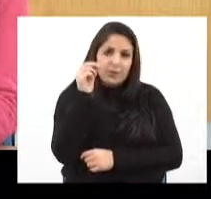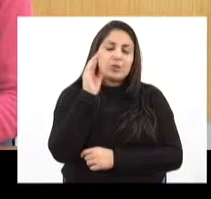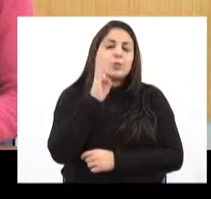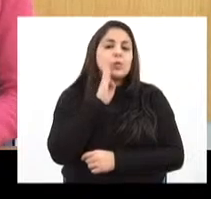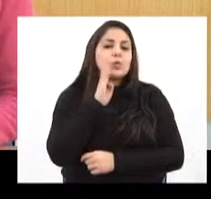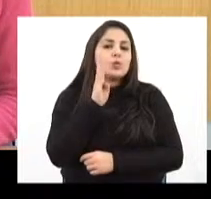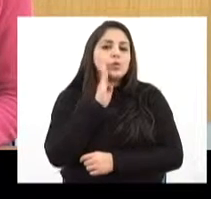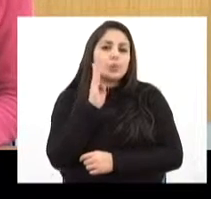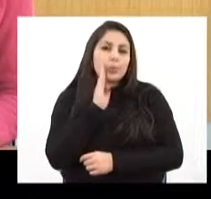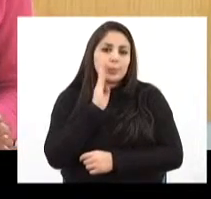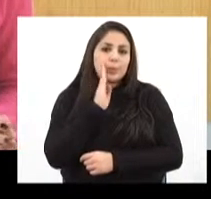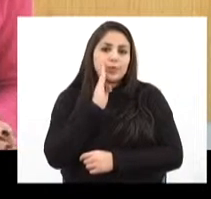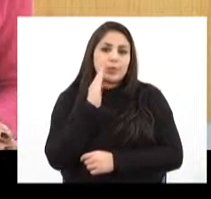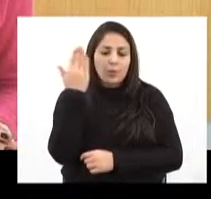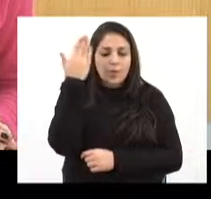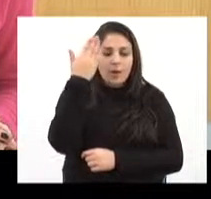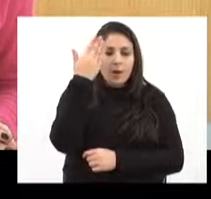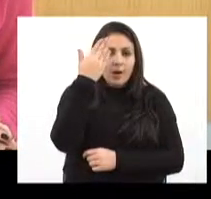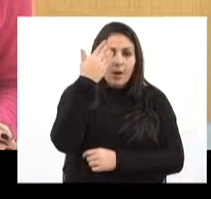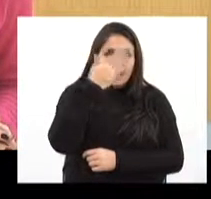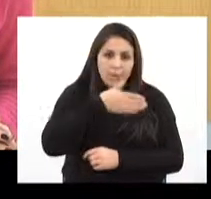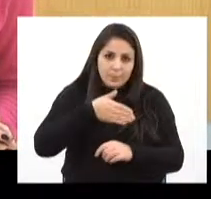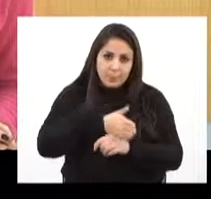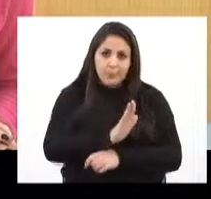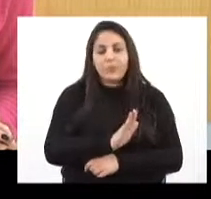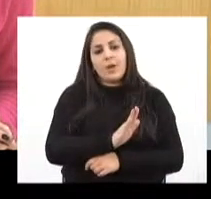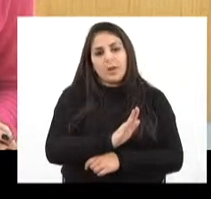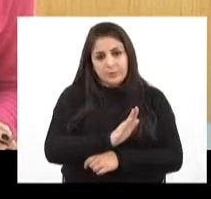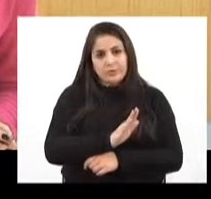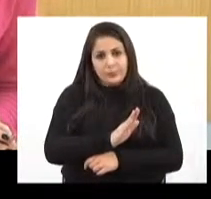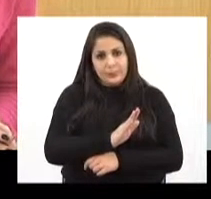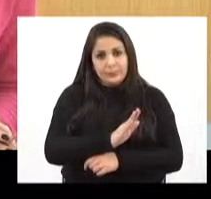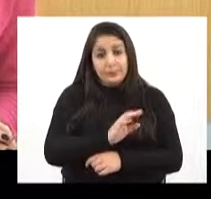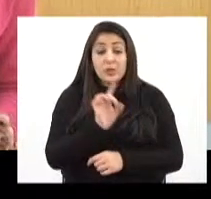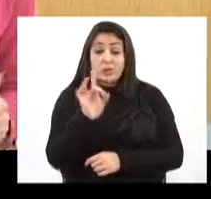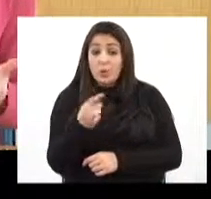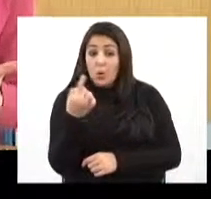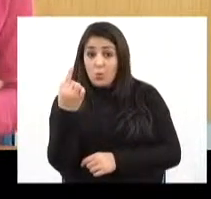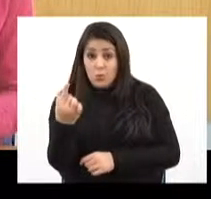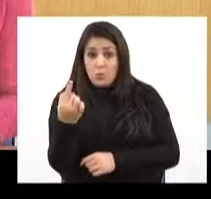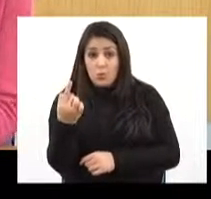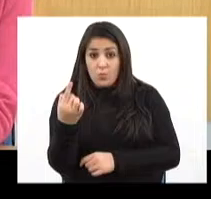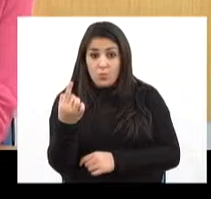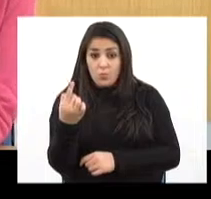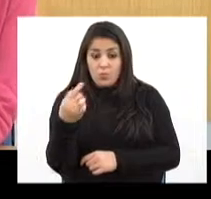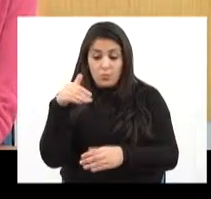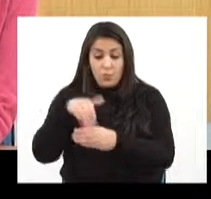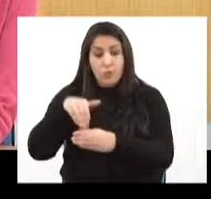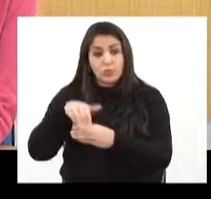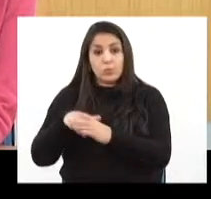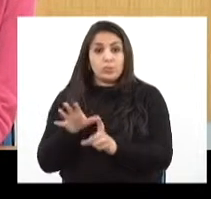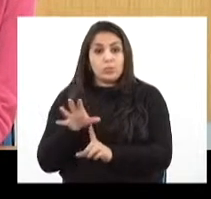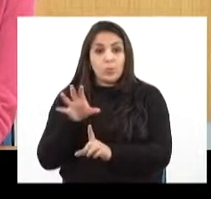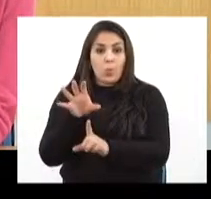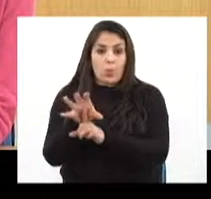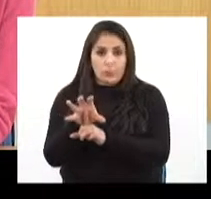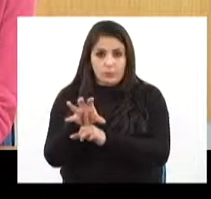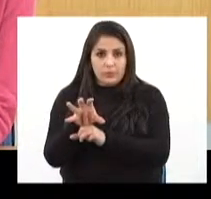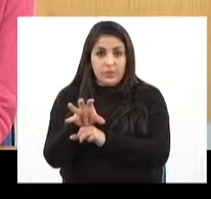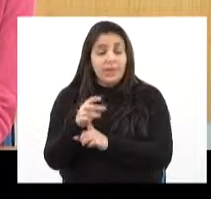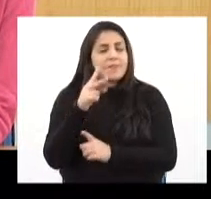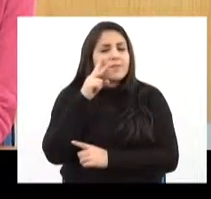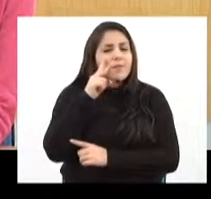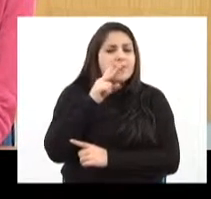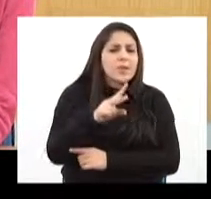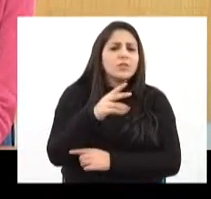mesma sessão plenária. Apenas o vereador Aristeu Dallalana votou contrário. Veja como foi o debate deste texto na